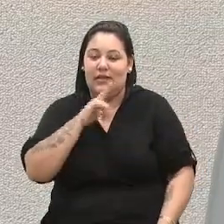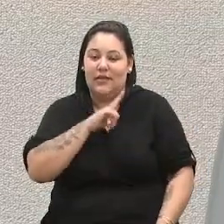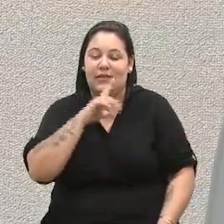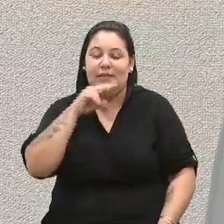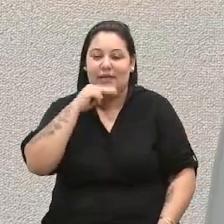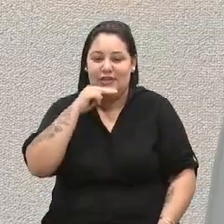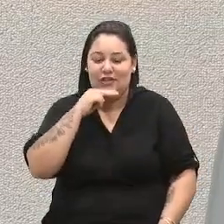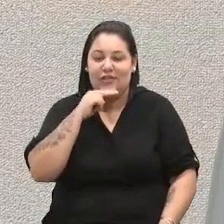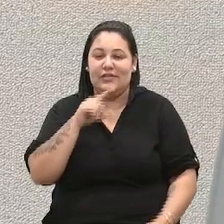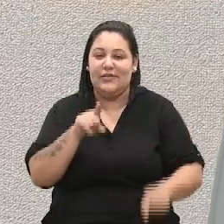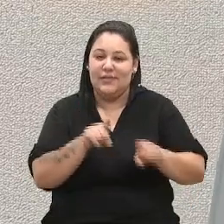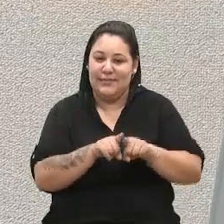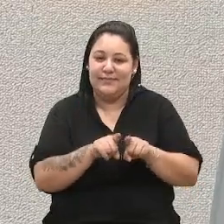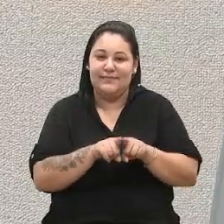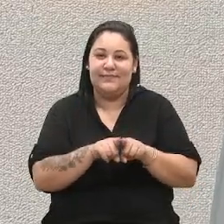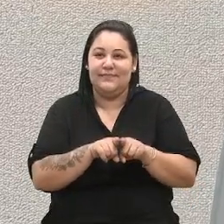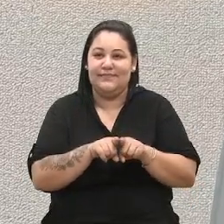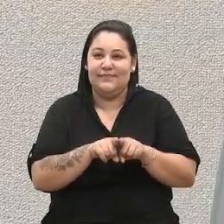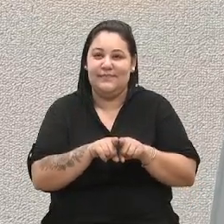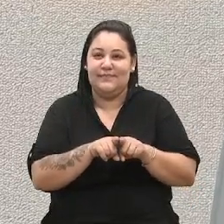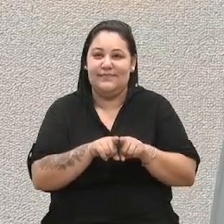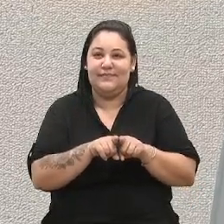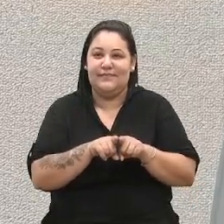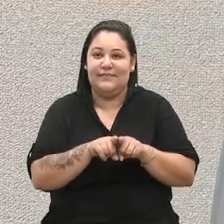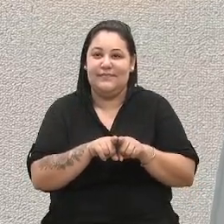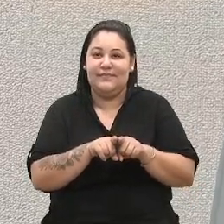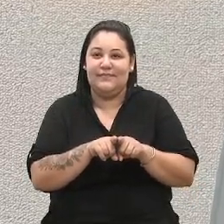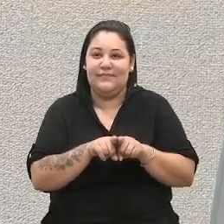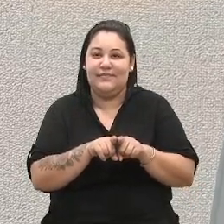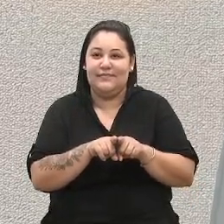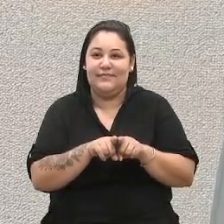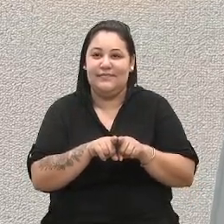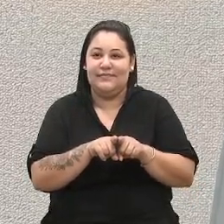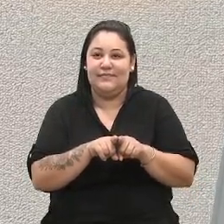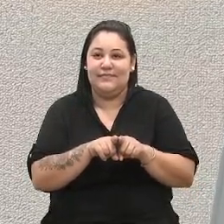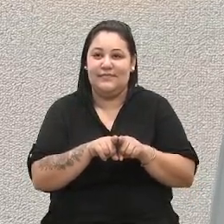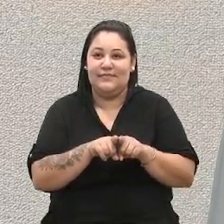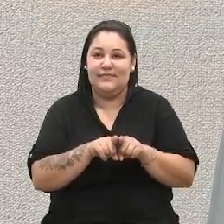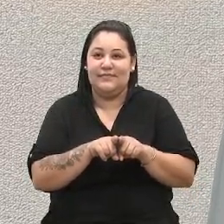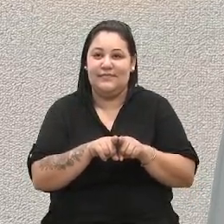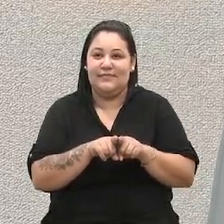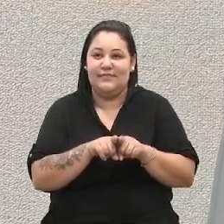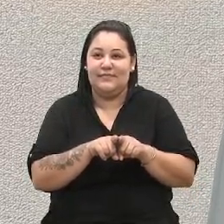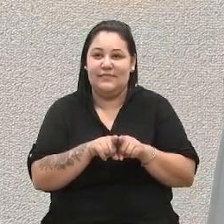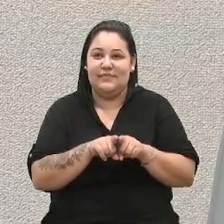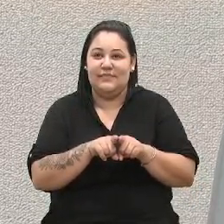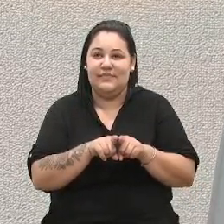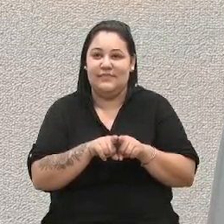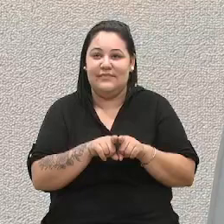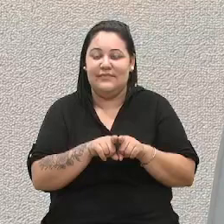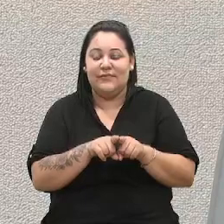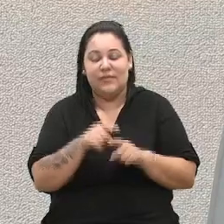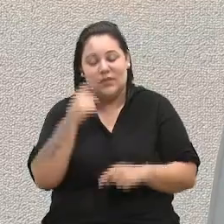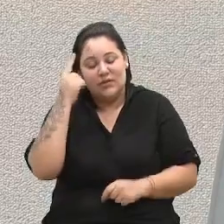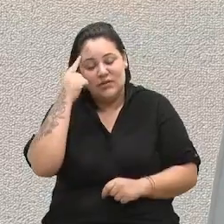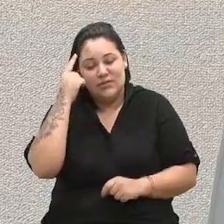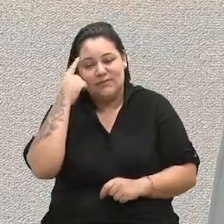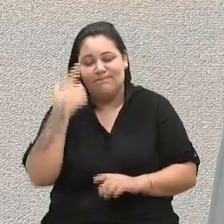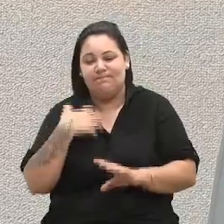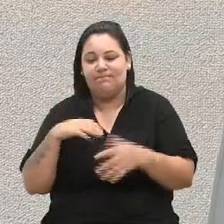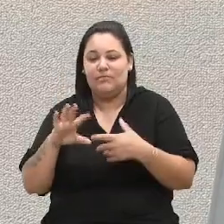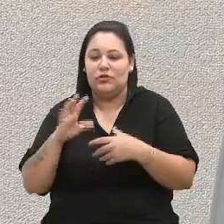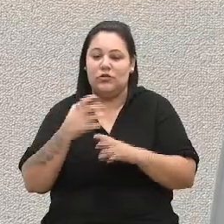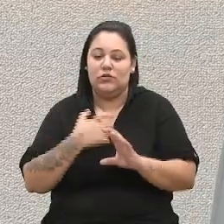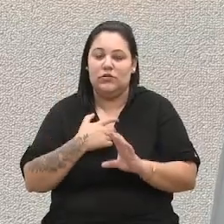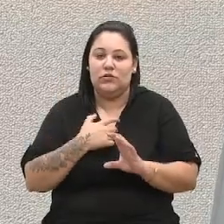também, e fiquei ali refletindo, me colocando um pouquinho ali no teu lugar, dizer